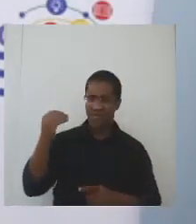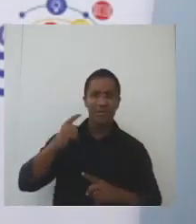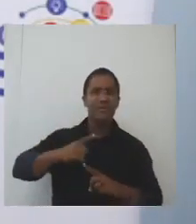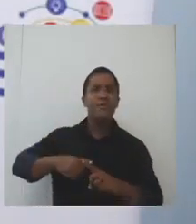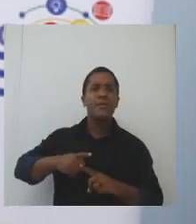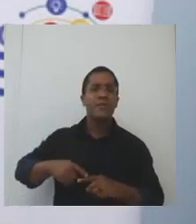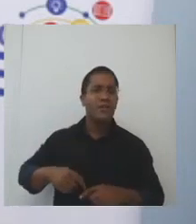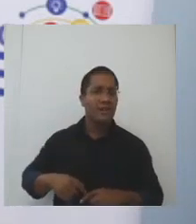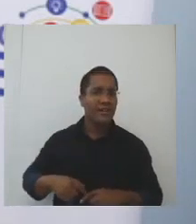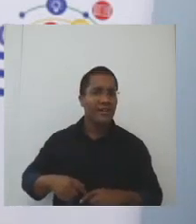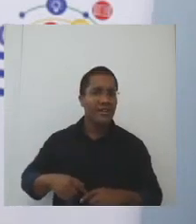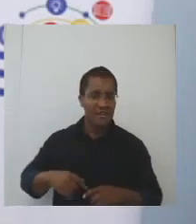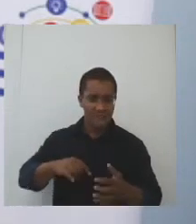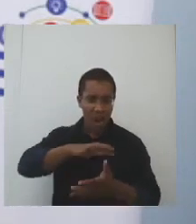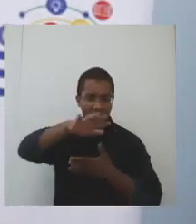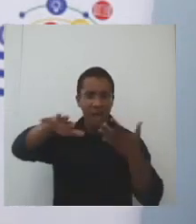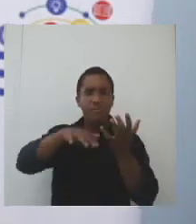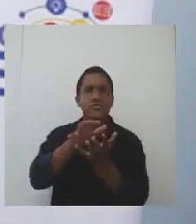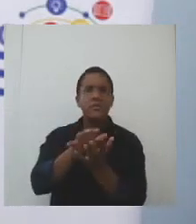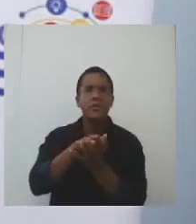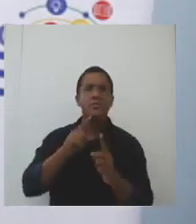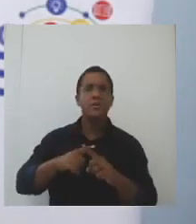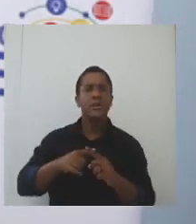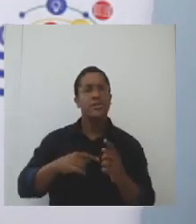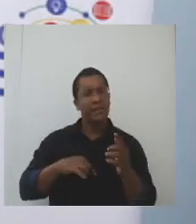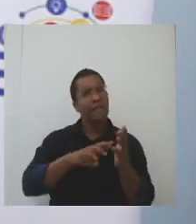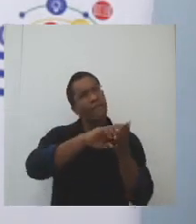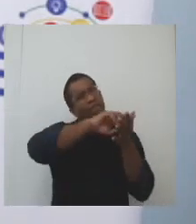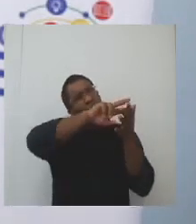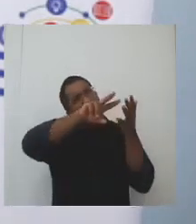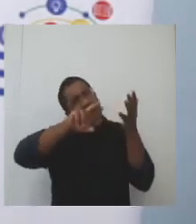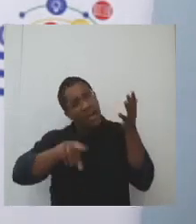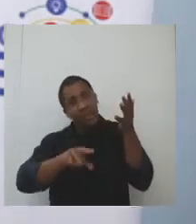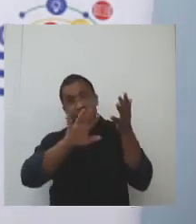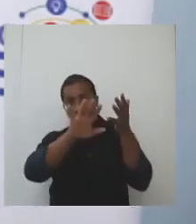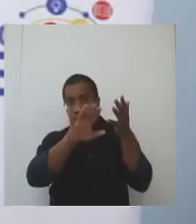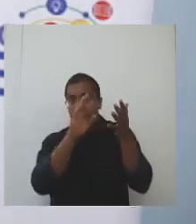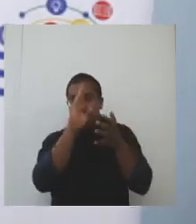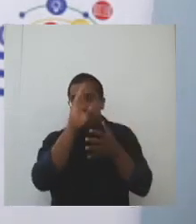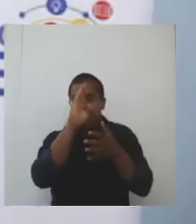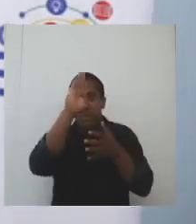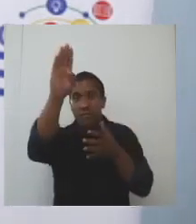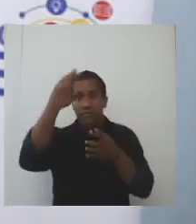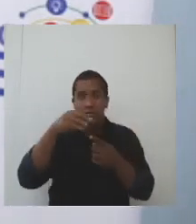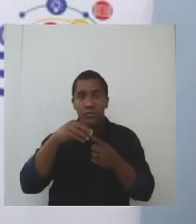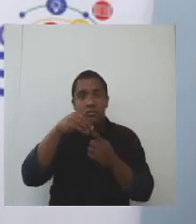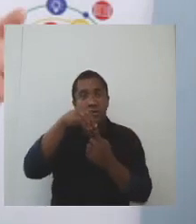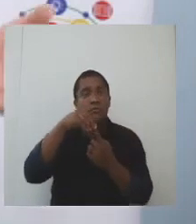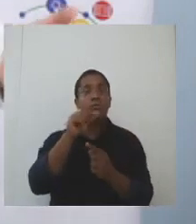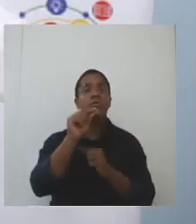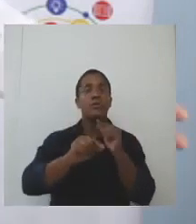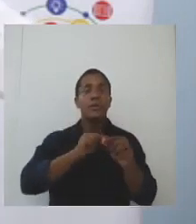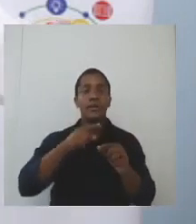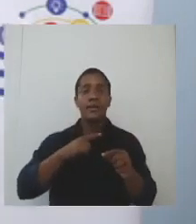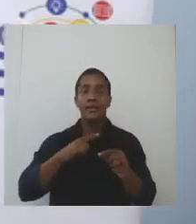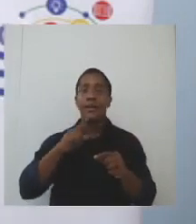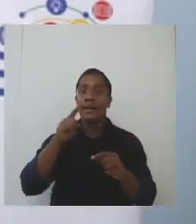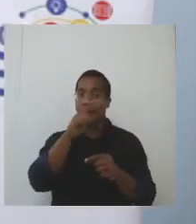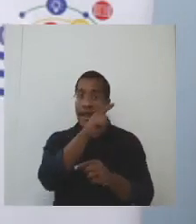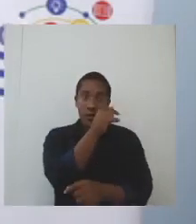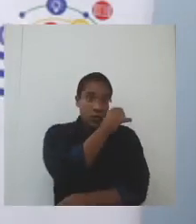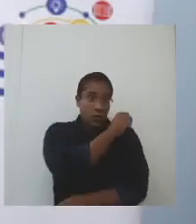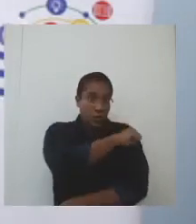Pernambucana? Foram muitas as causas, mas uma das principais é que, na verdade, né, para se manter a corte no Rio de